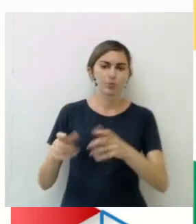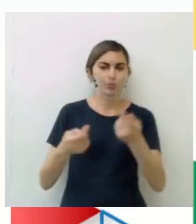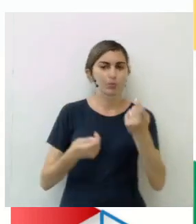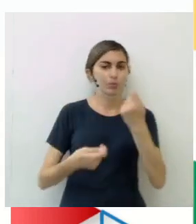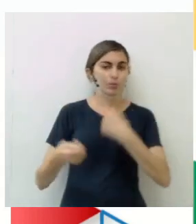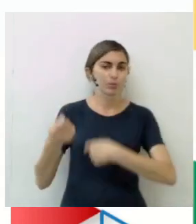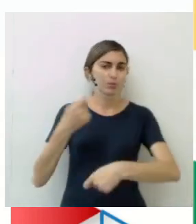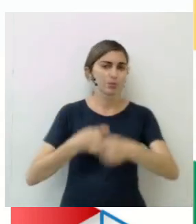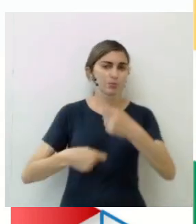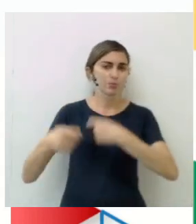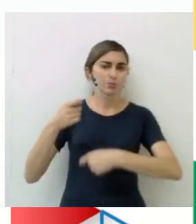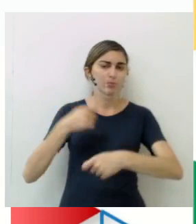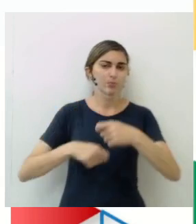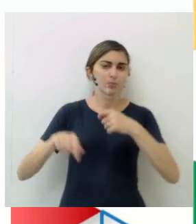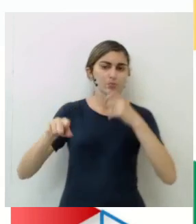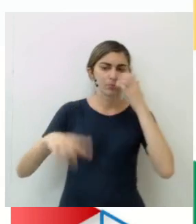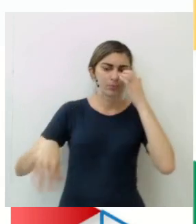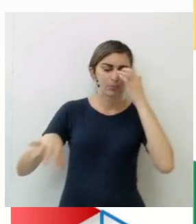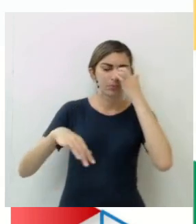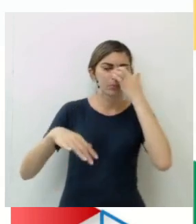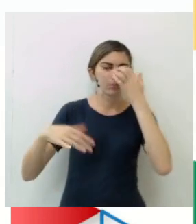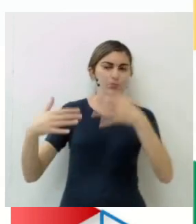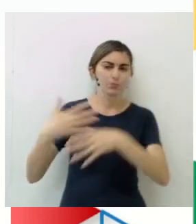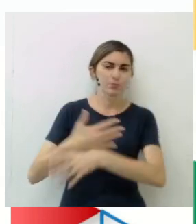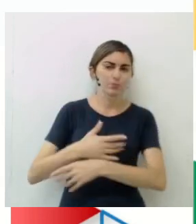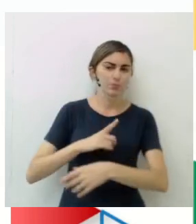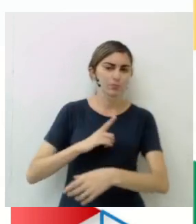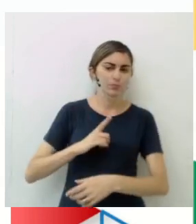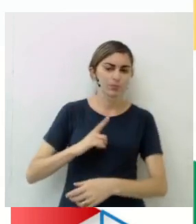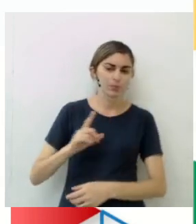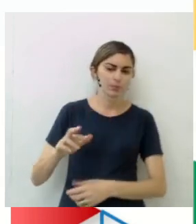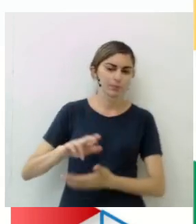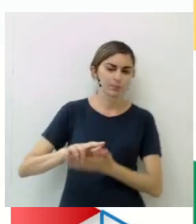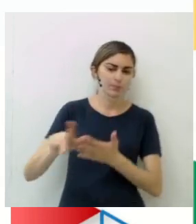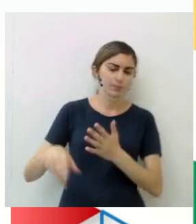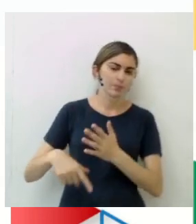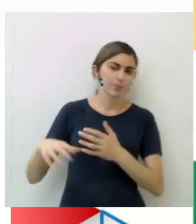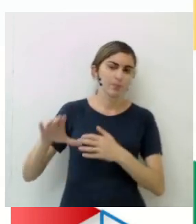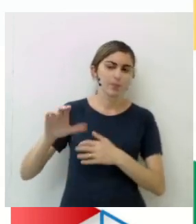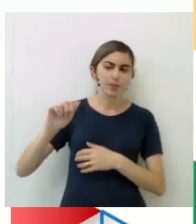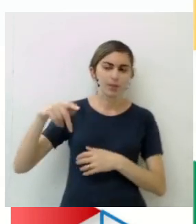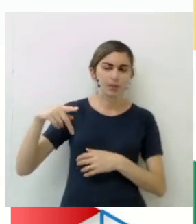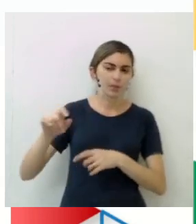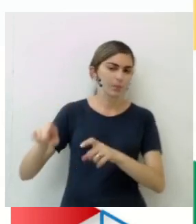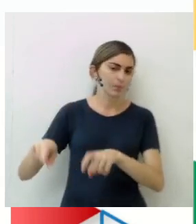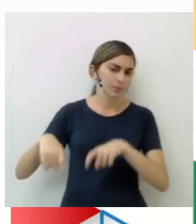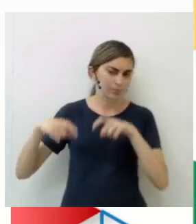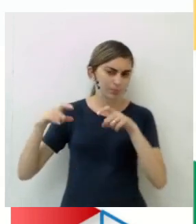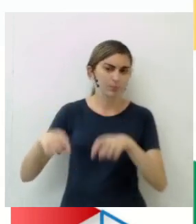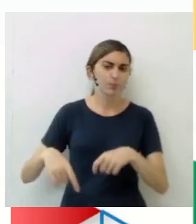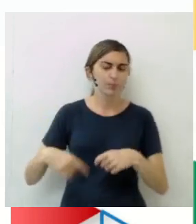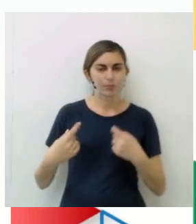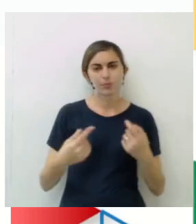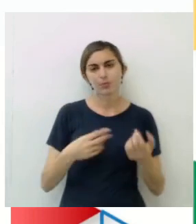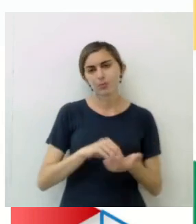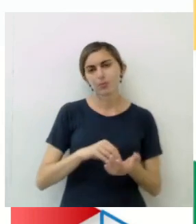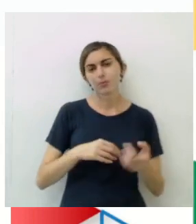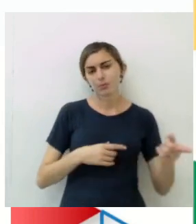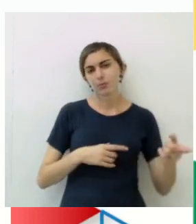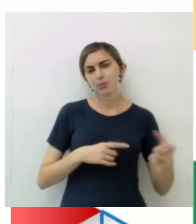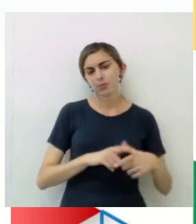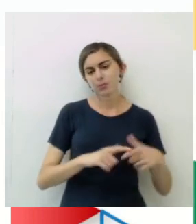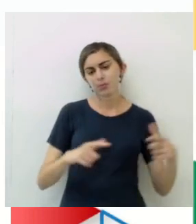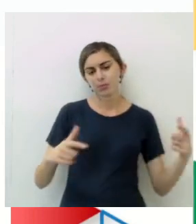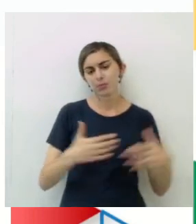administrativa, primeiramente. Então as cidades ela tem um superávit, enquanto o campo ele fica aí à mercê dessas